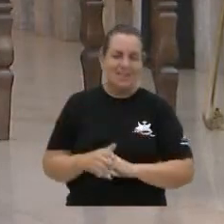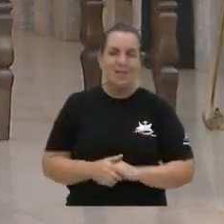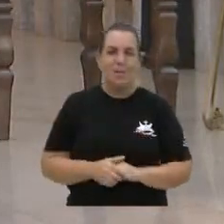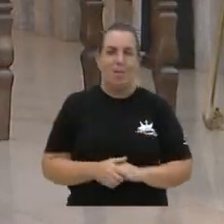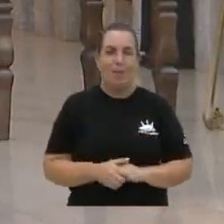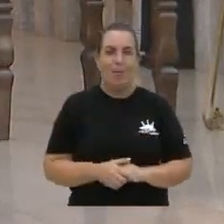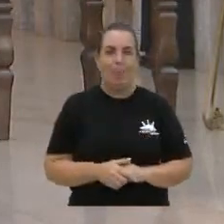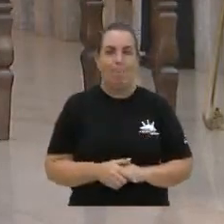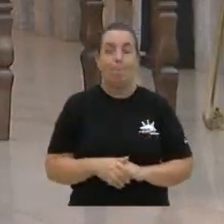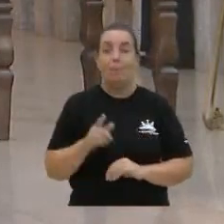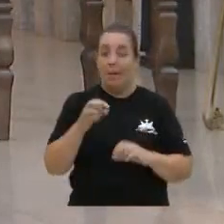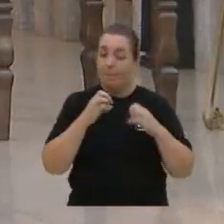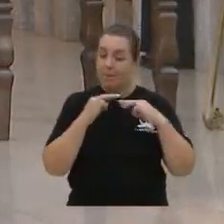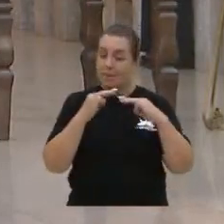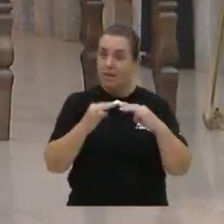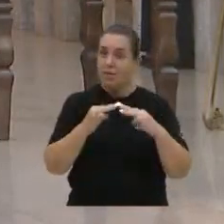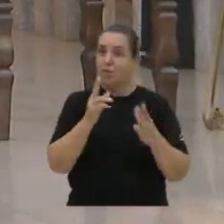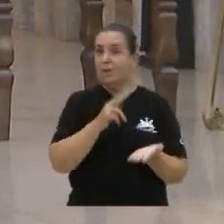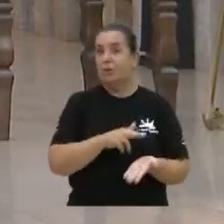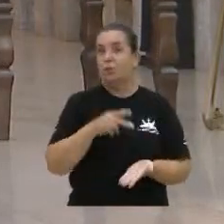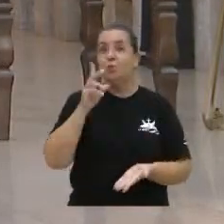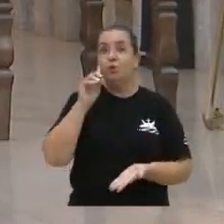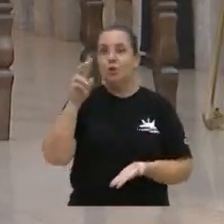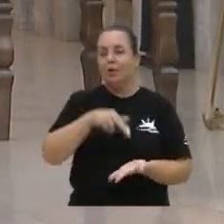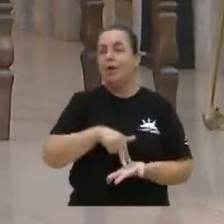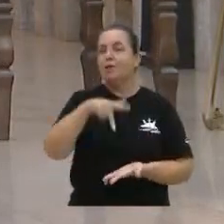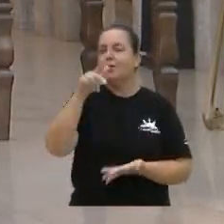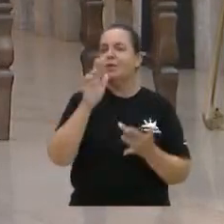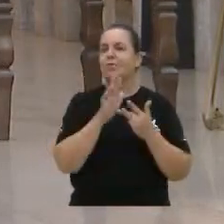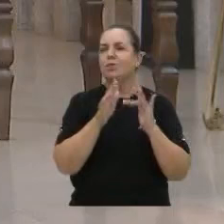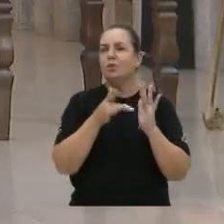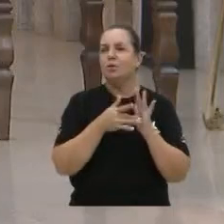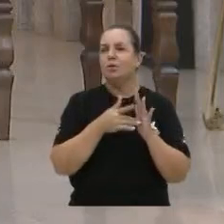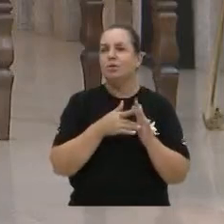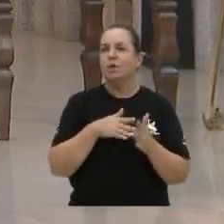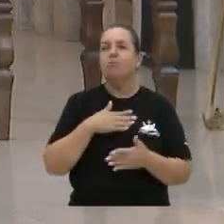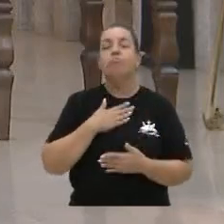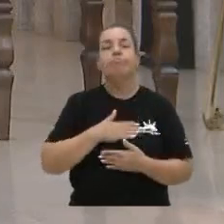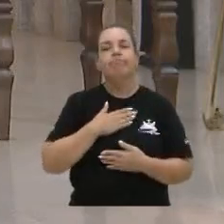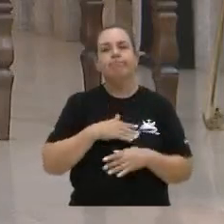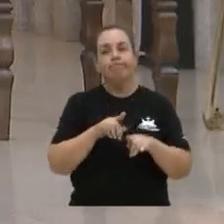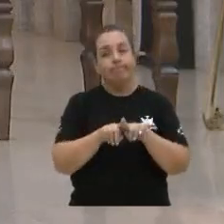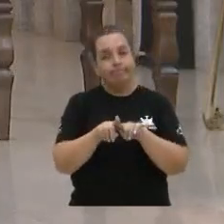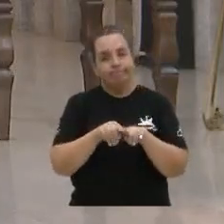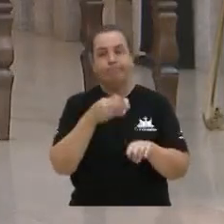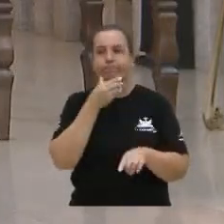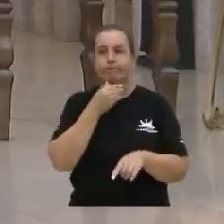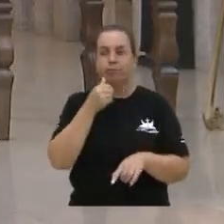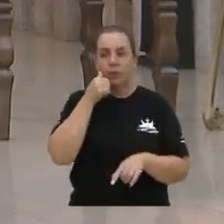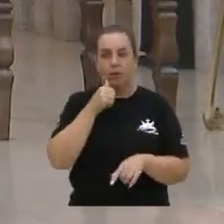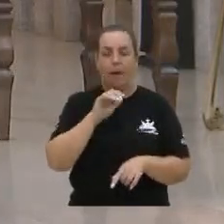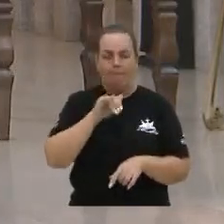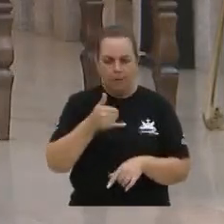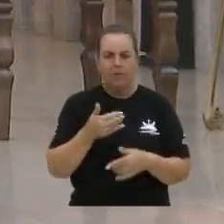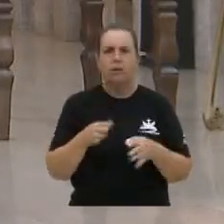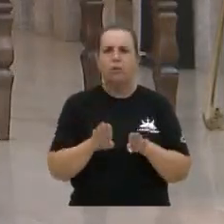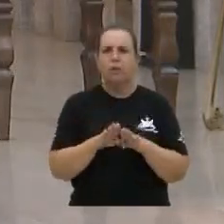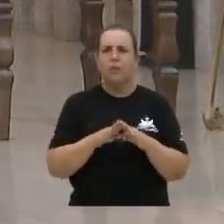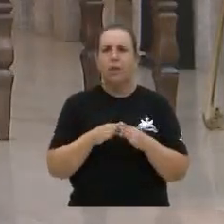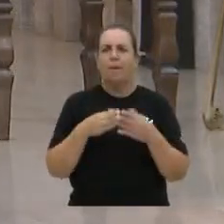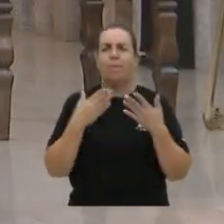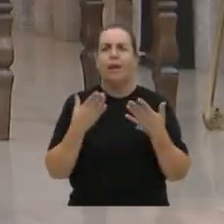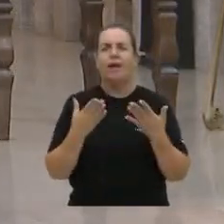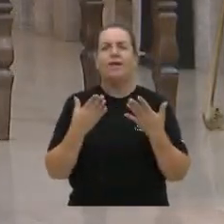Eis, pois, a mensagem da Páscoa. Caros irmãos e irmãs, aproveito para desejar